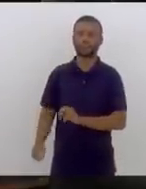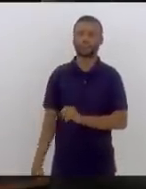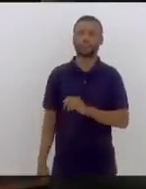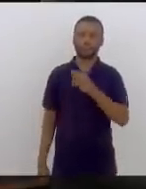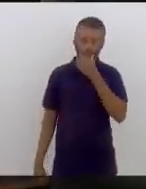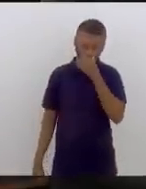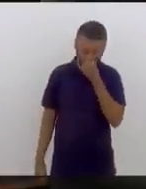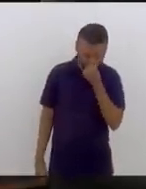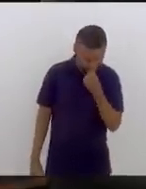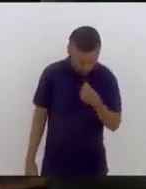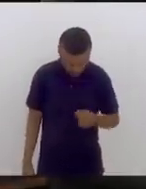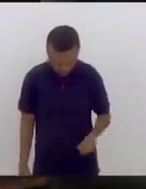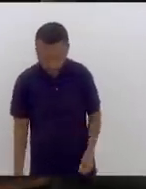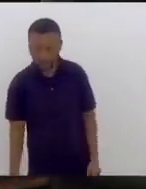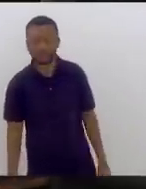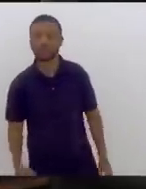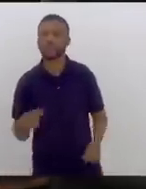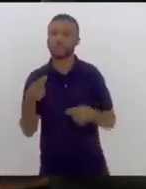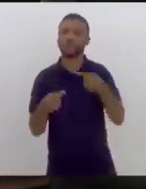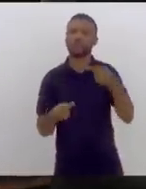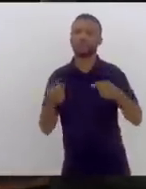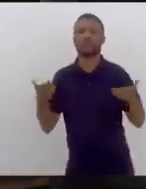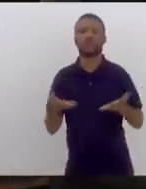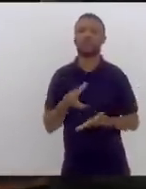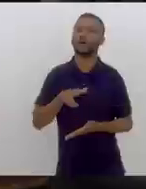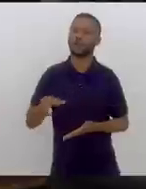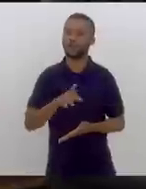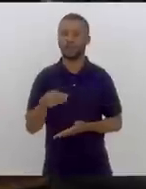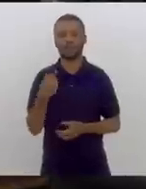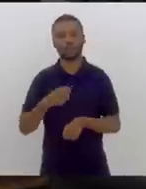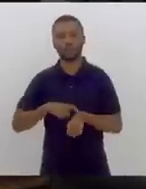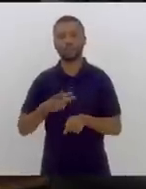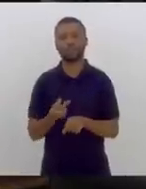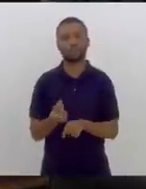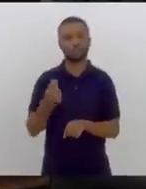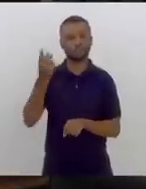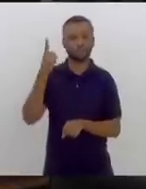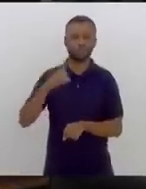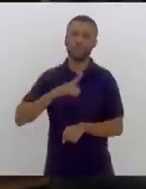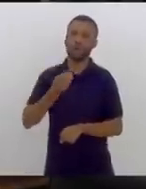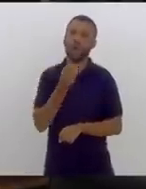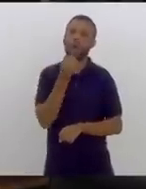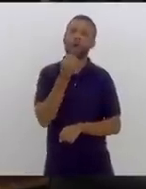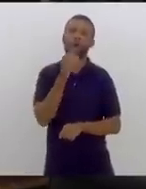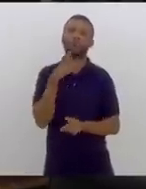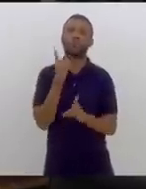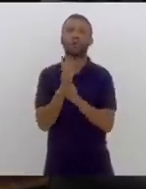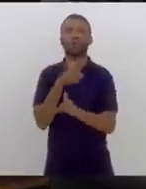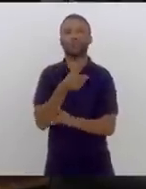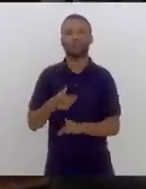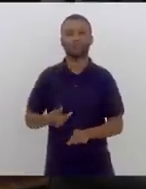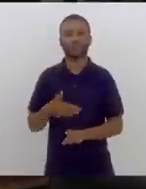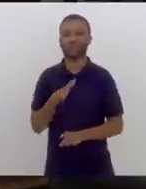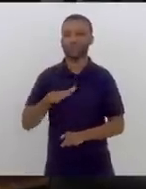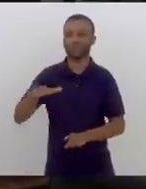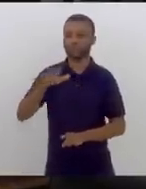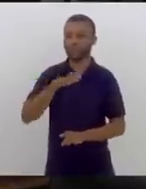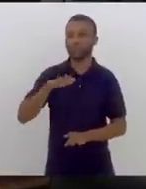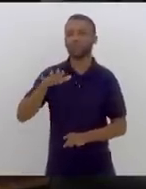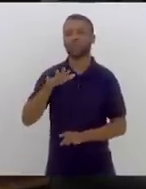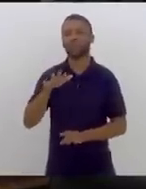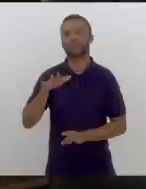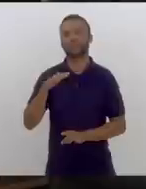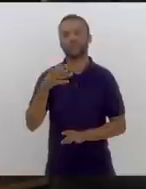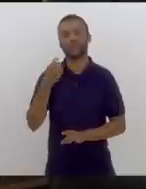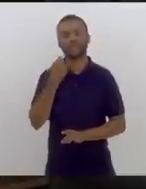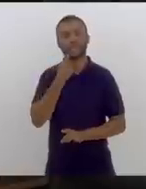sendo discutidos já não não de agora já um bom tempo eu tive a oportunidade de encontrar com o governador Se não